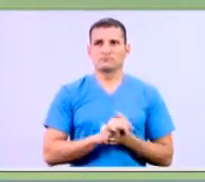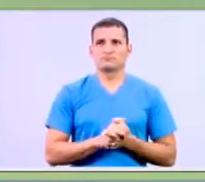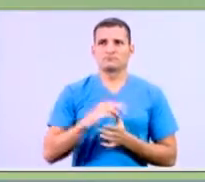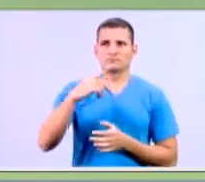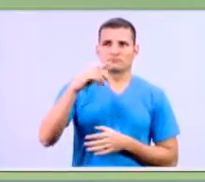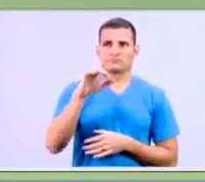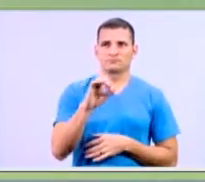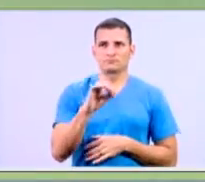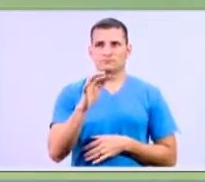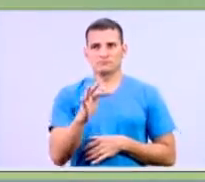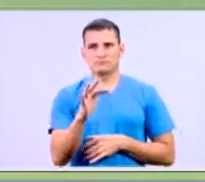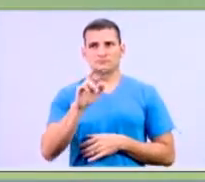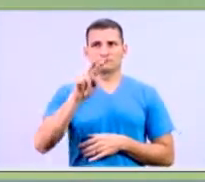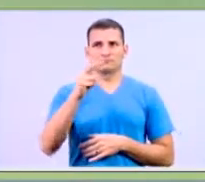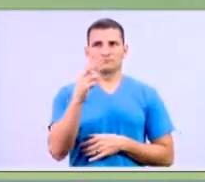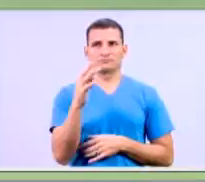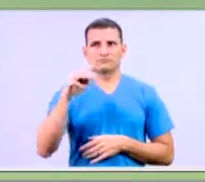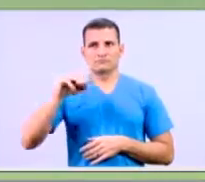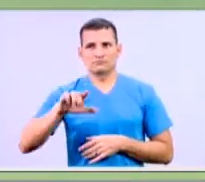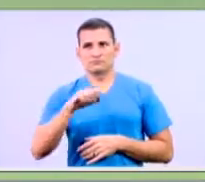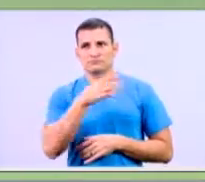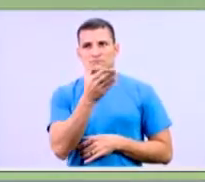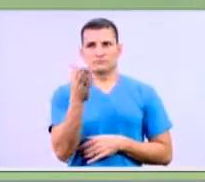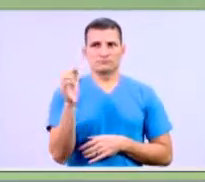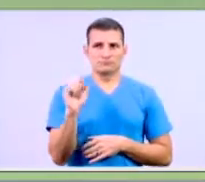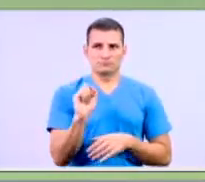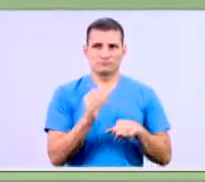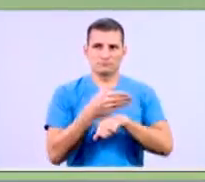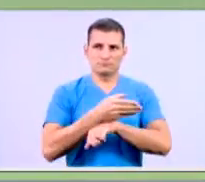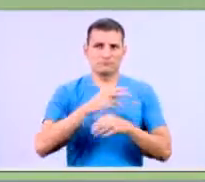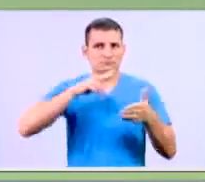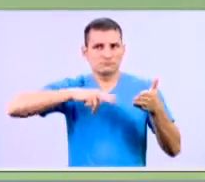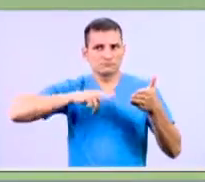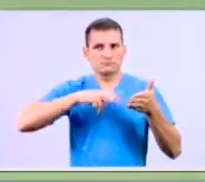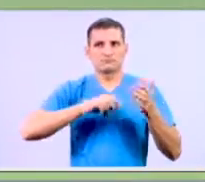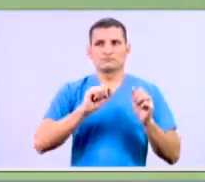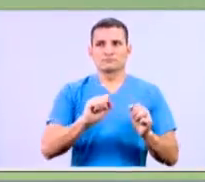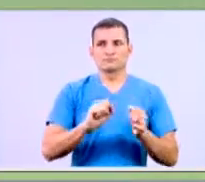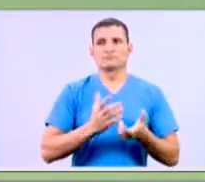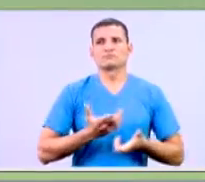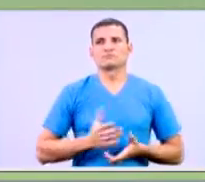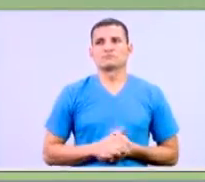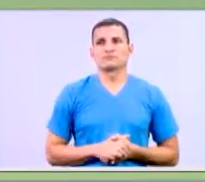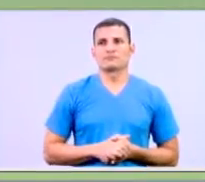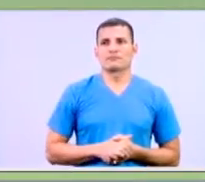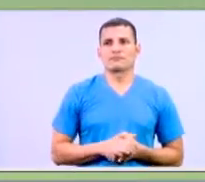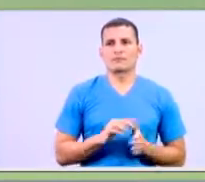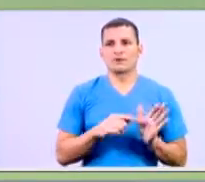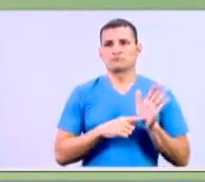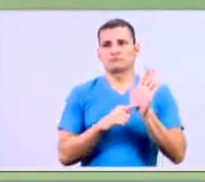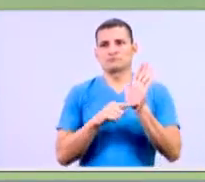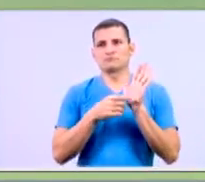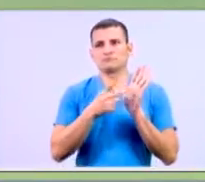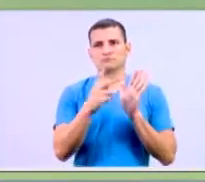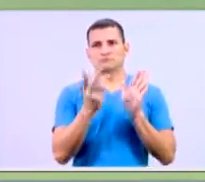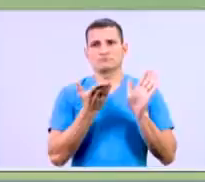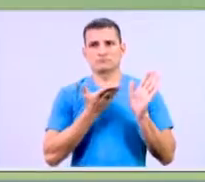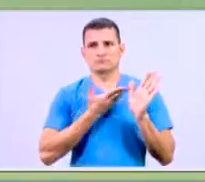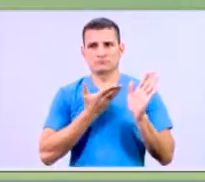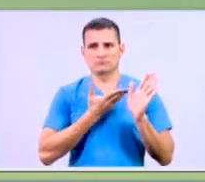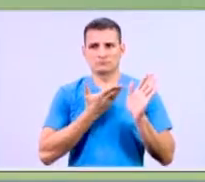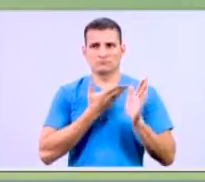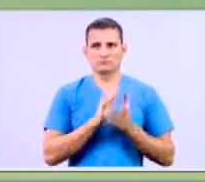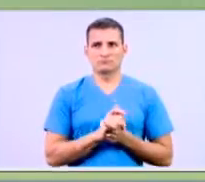HTML, que vocês podem acessar e dar uma lidinha, distribuir, mostra aí para os seus amigos como